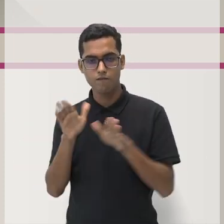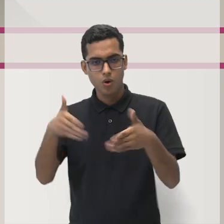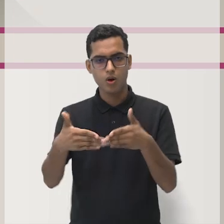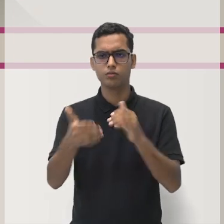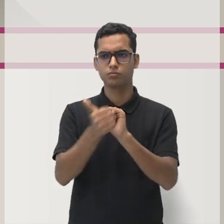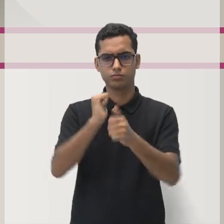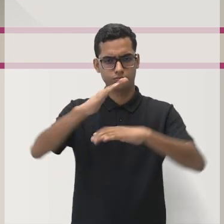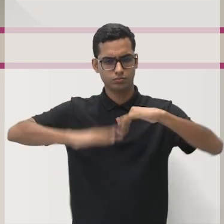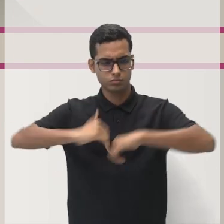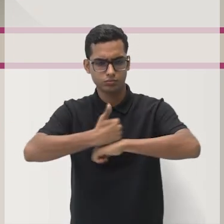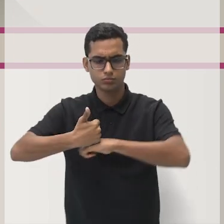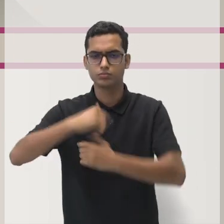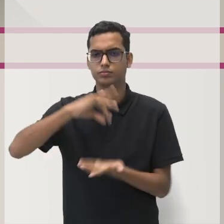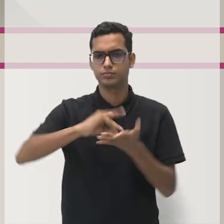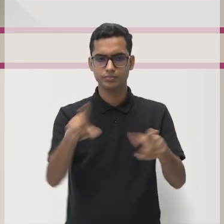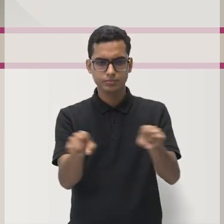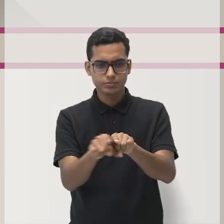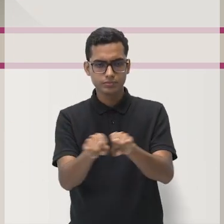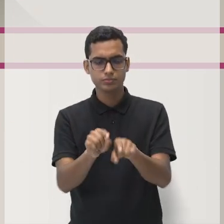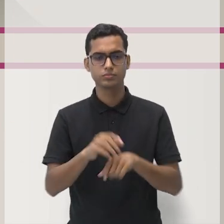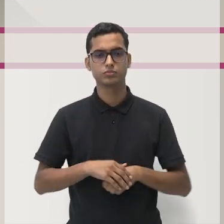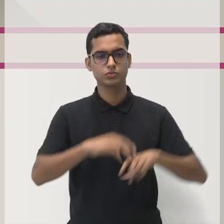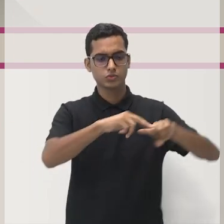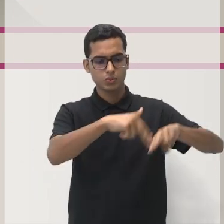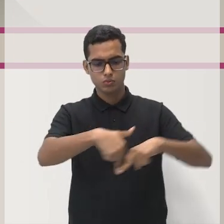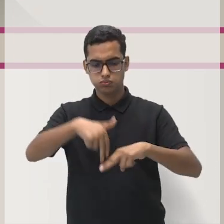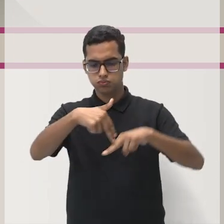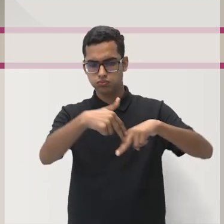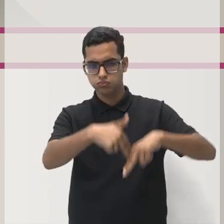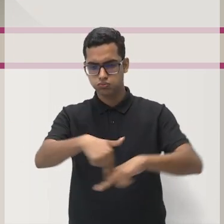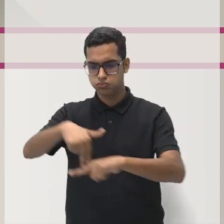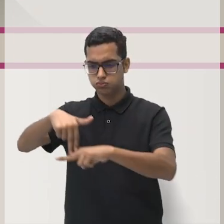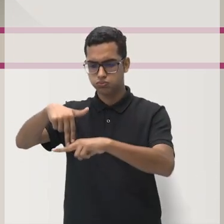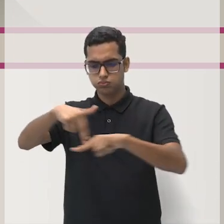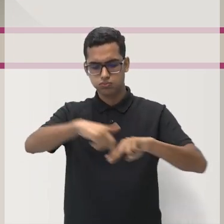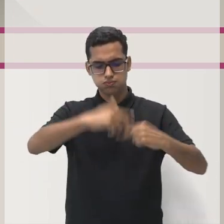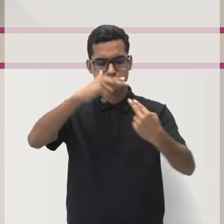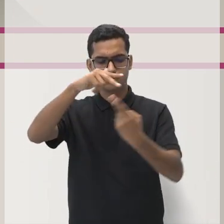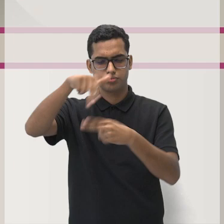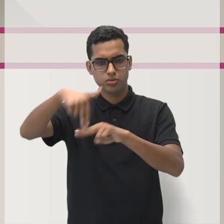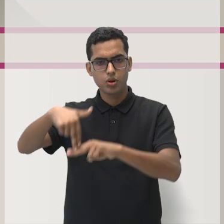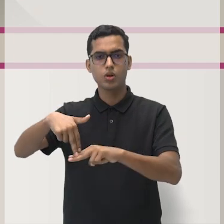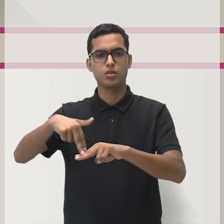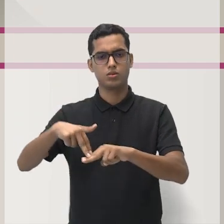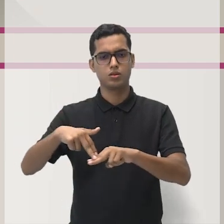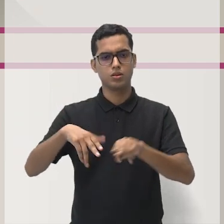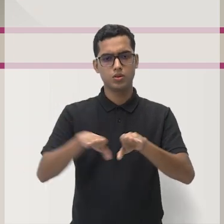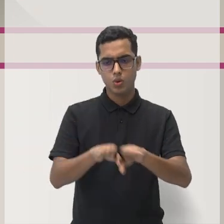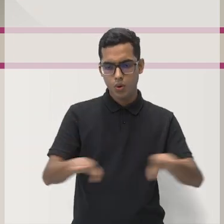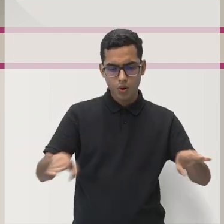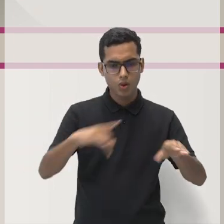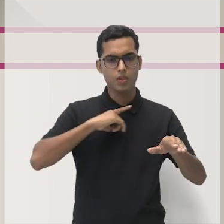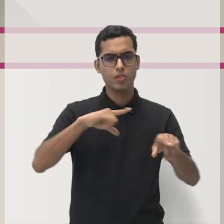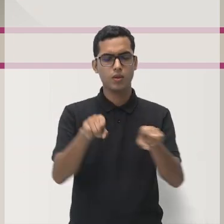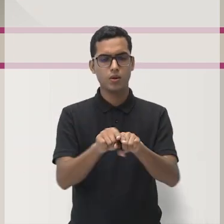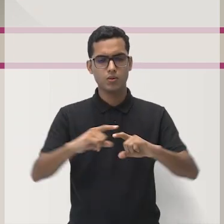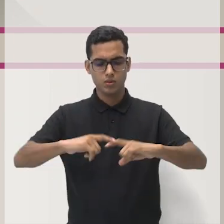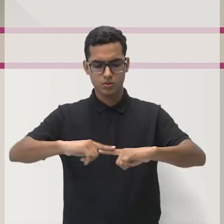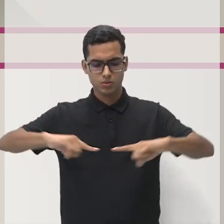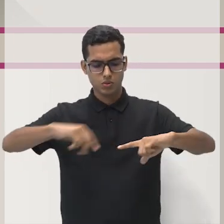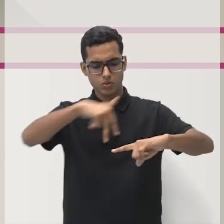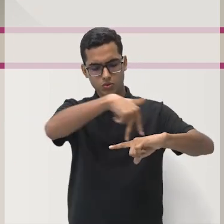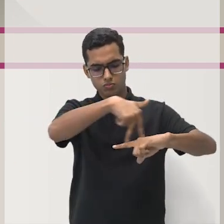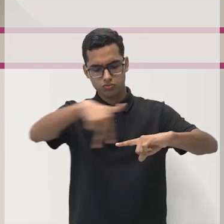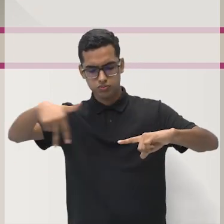tá certo? E além das manobras, a gente tem aí as rampas, os solos e os obstáculos que